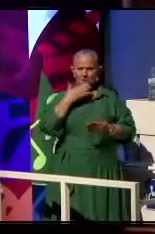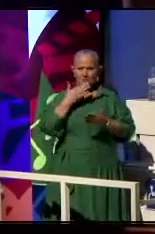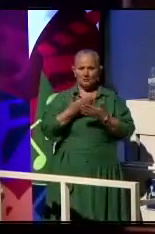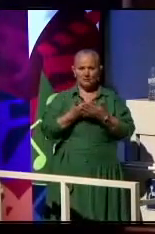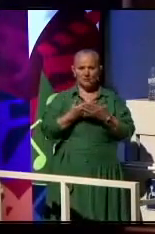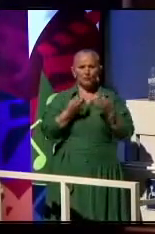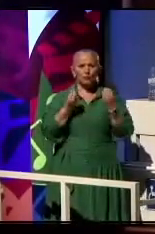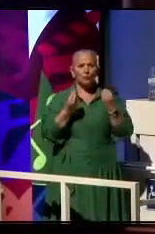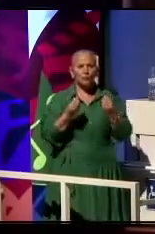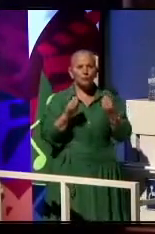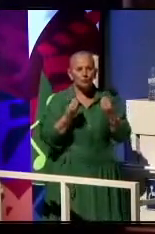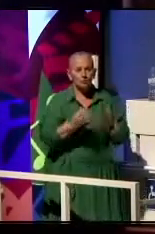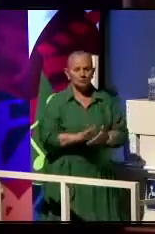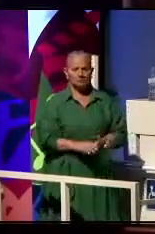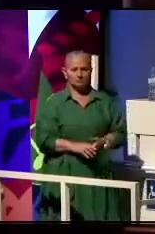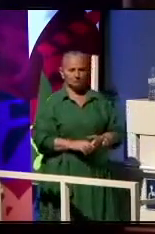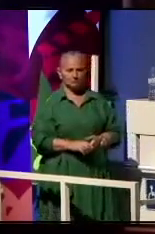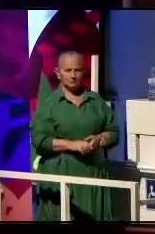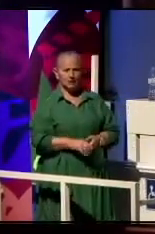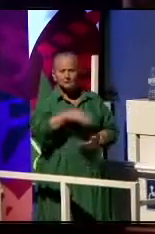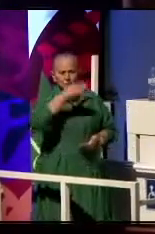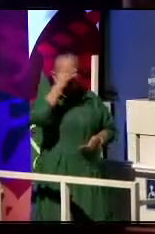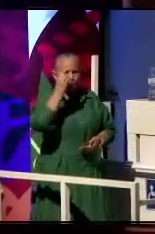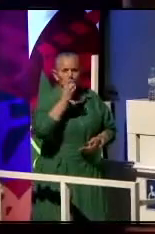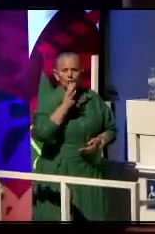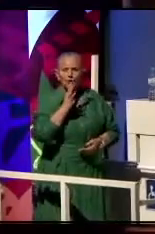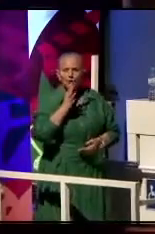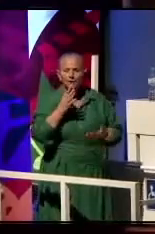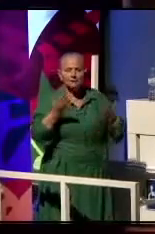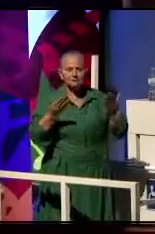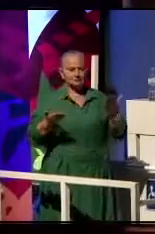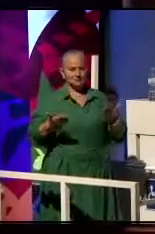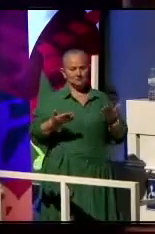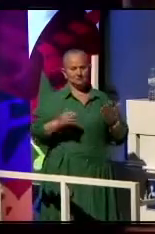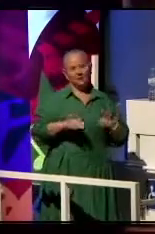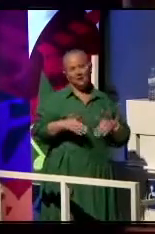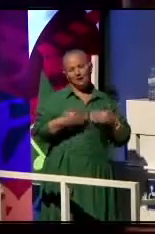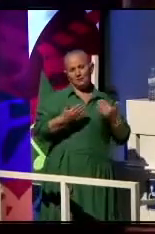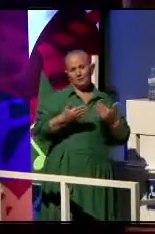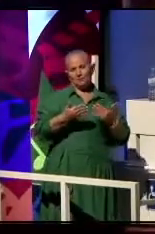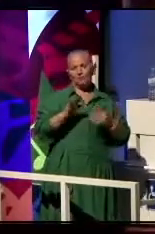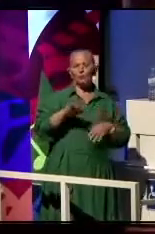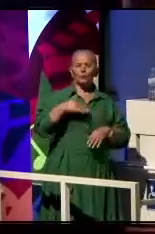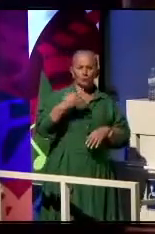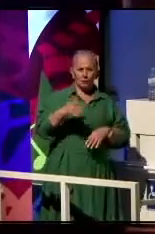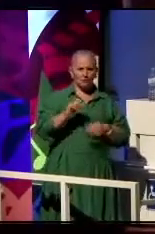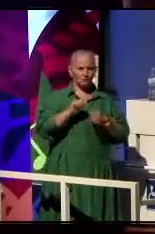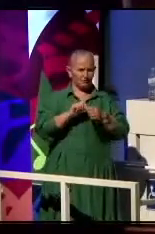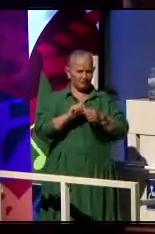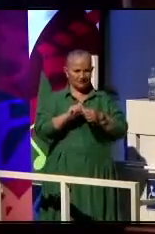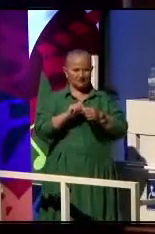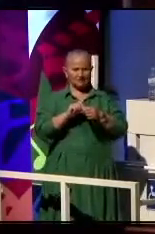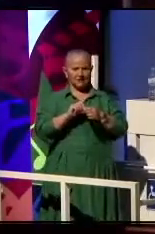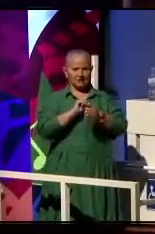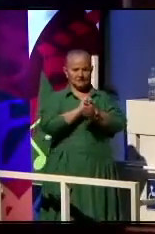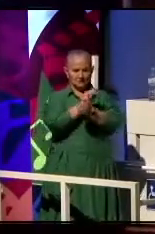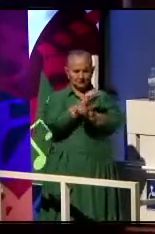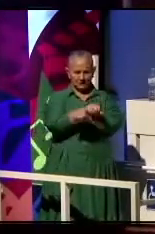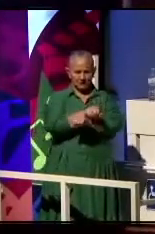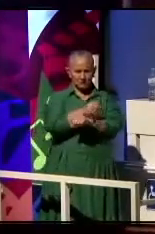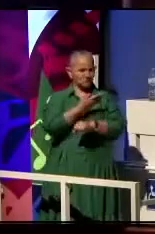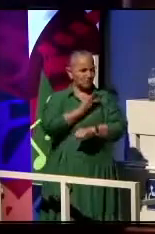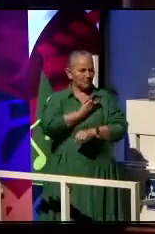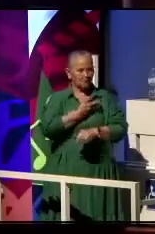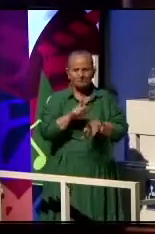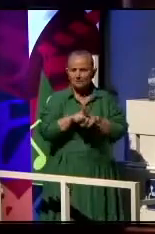Belo Horizonte as pessoas também não conhecem o Clube da Esquina. Quando eu fiz a graduação, no ano 2000, os meus colegas de faculdade não